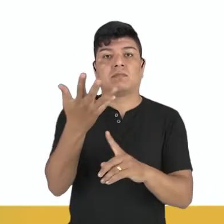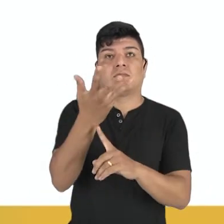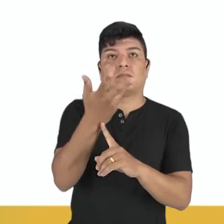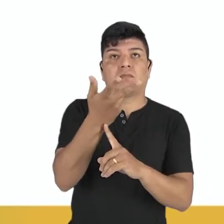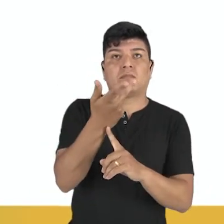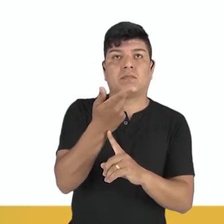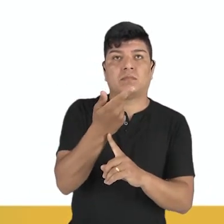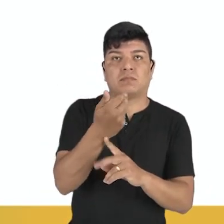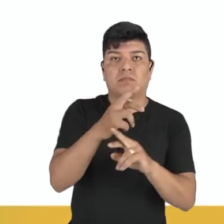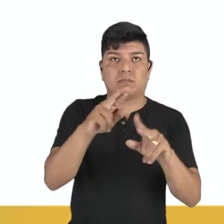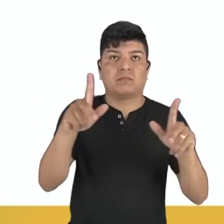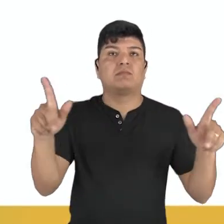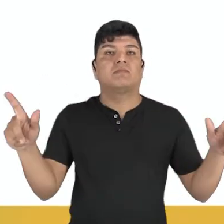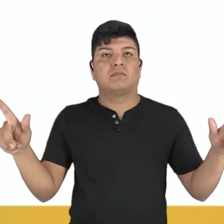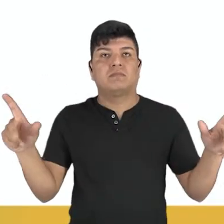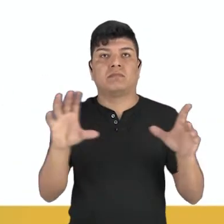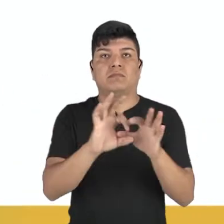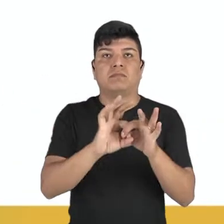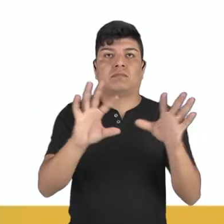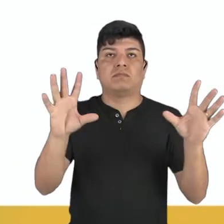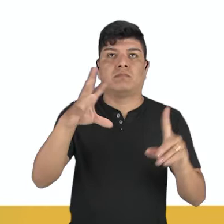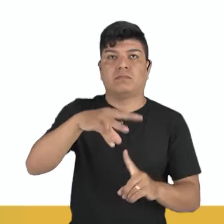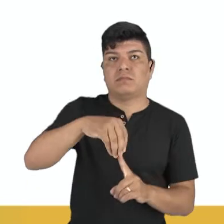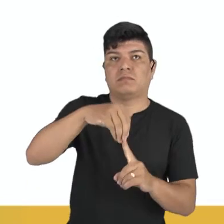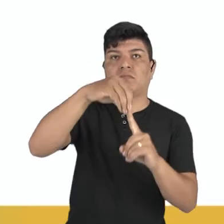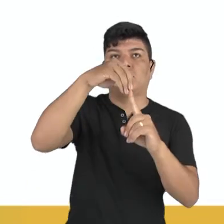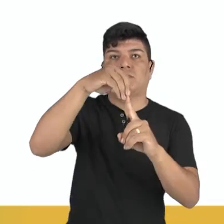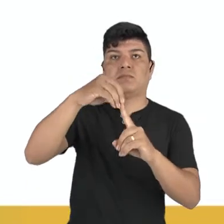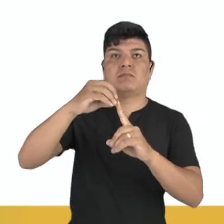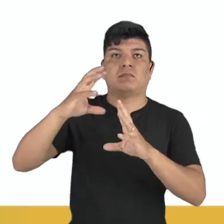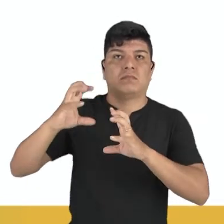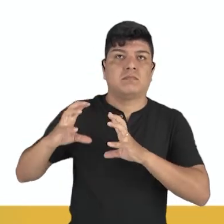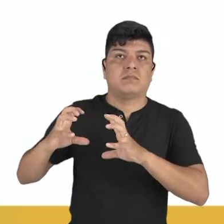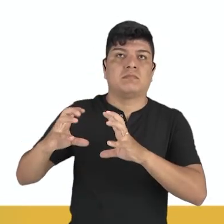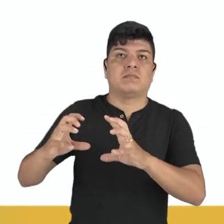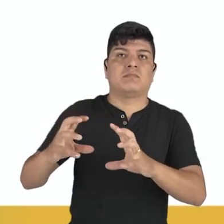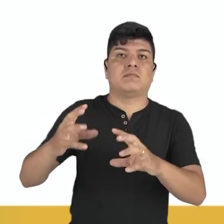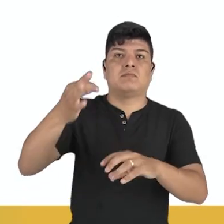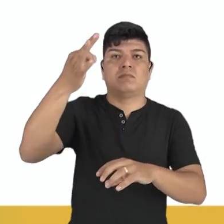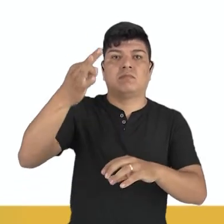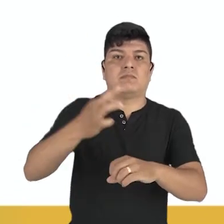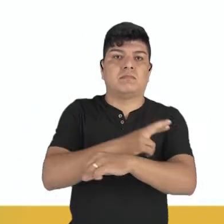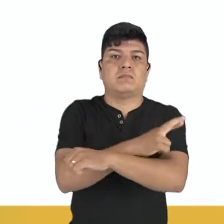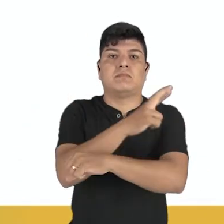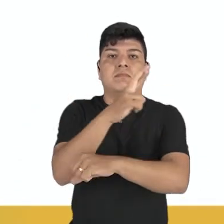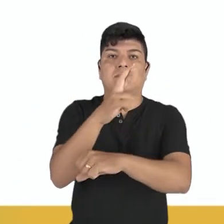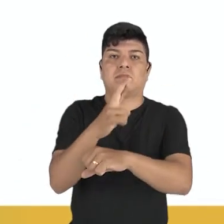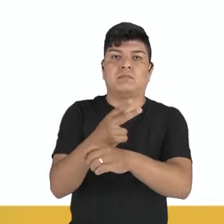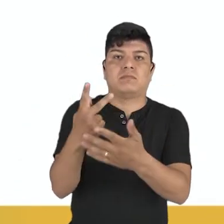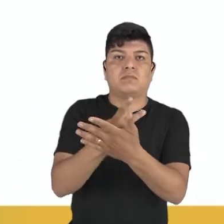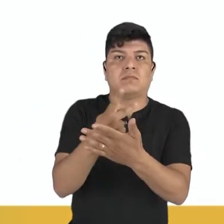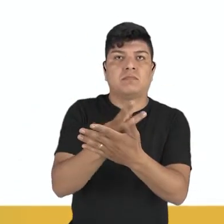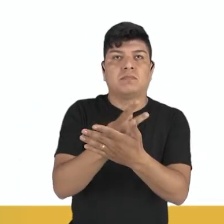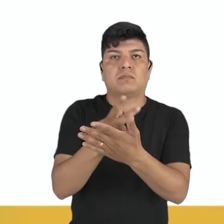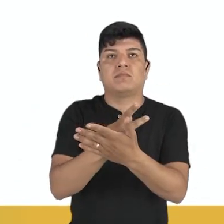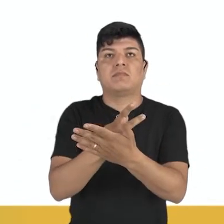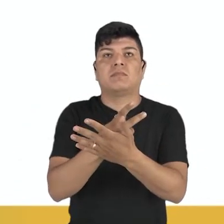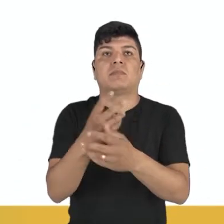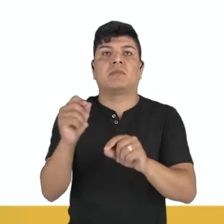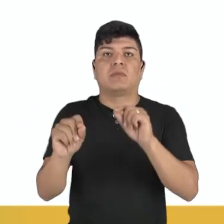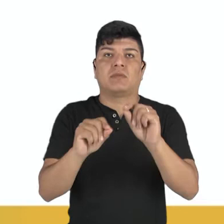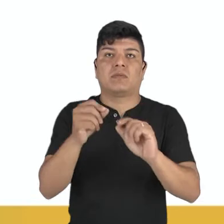contraste unidade abertura luta do profano e sagrado sentido de transitoriedade